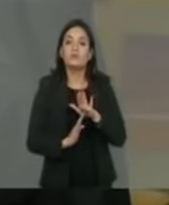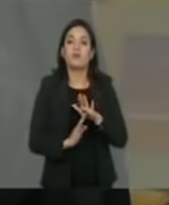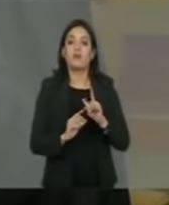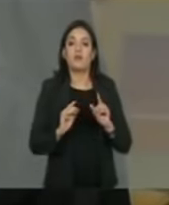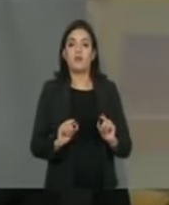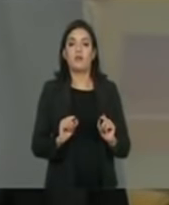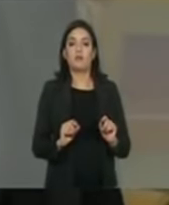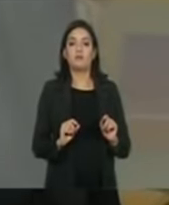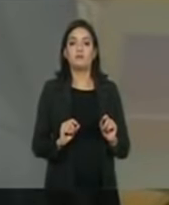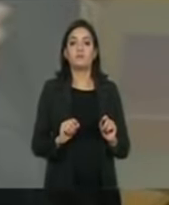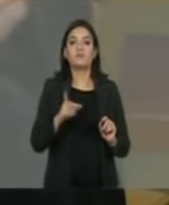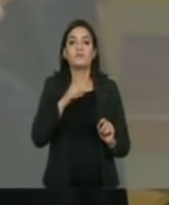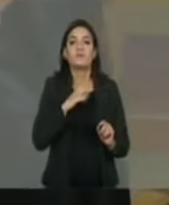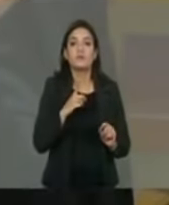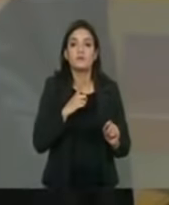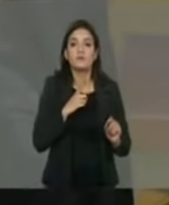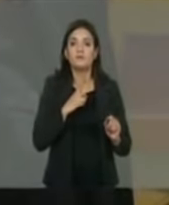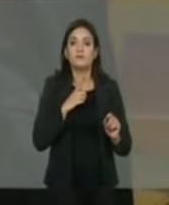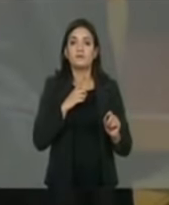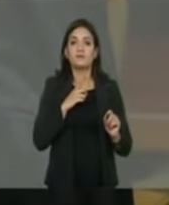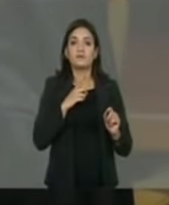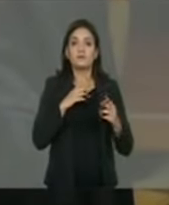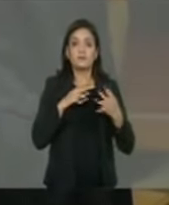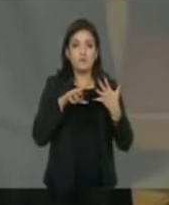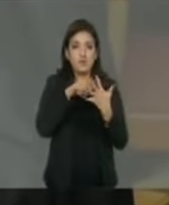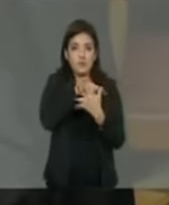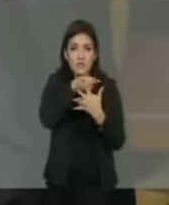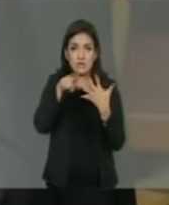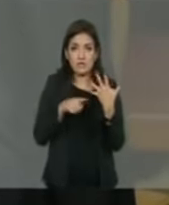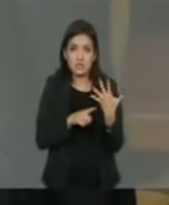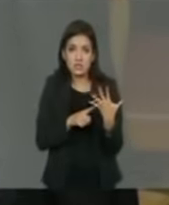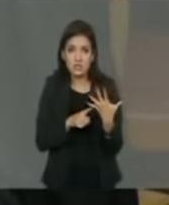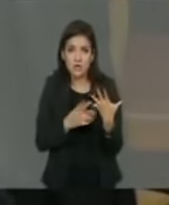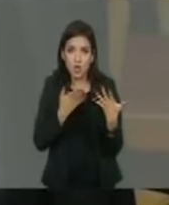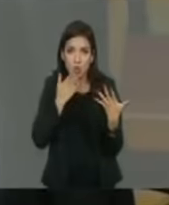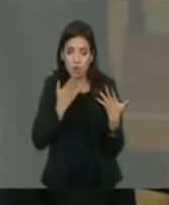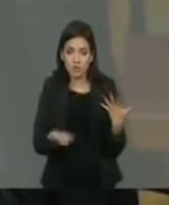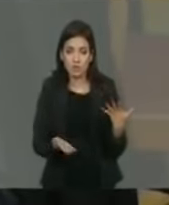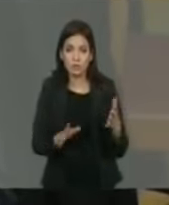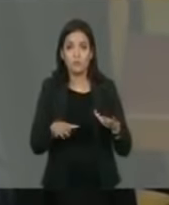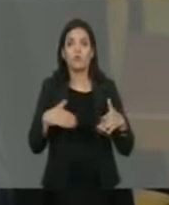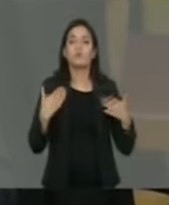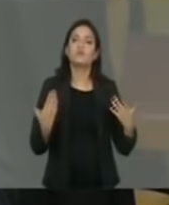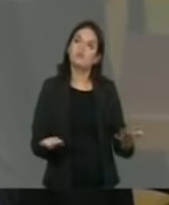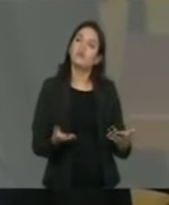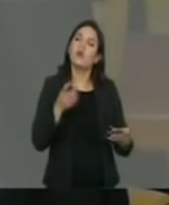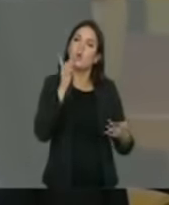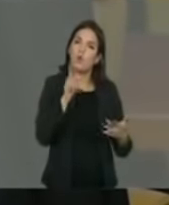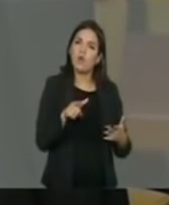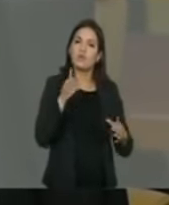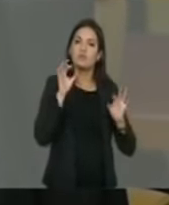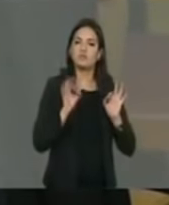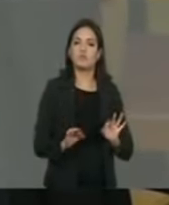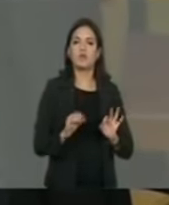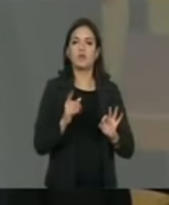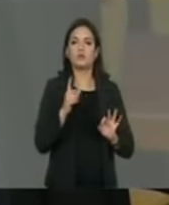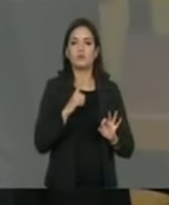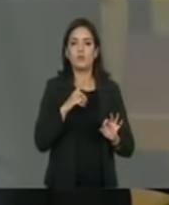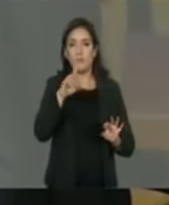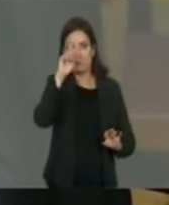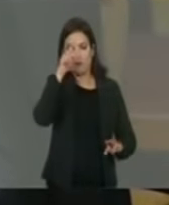desenvolve nessas cinco modalidades portanto é lícito sim decretasse a prisão